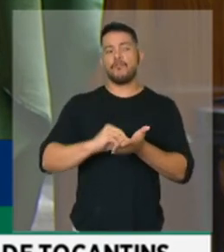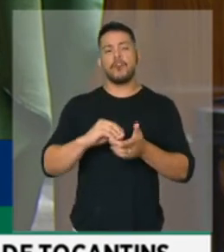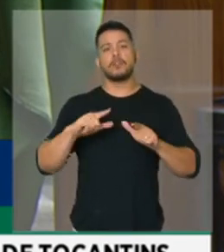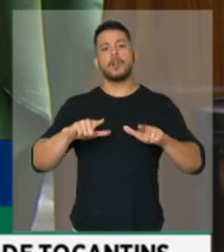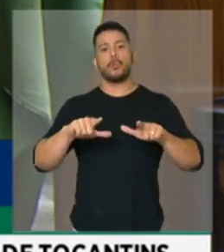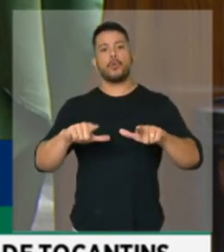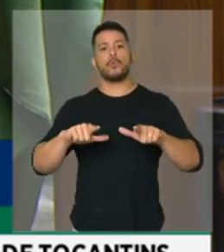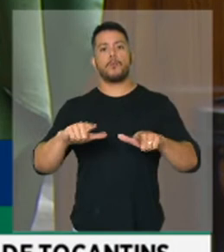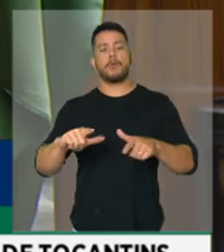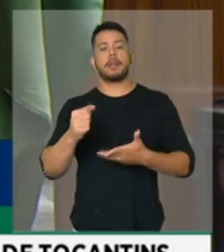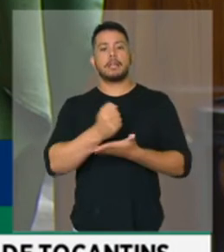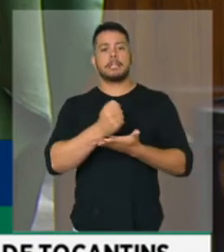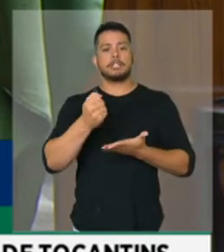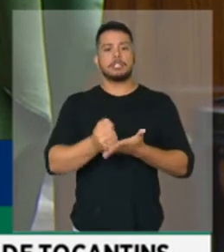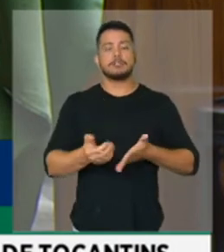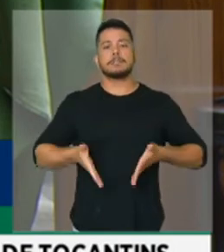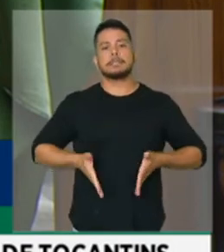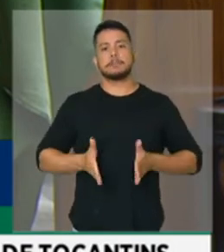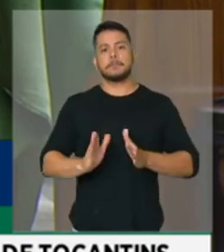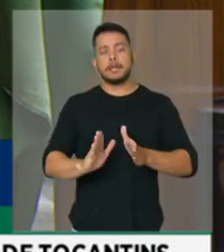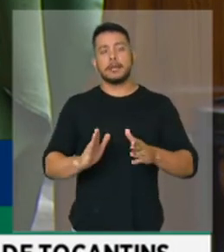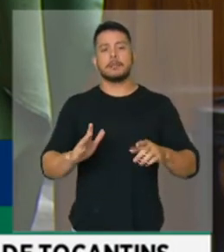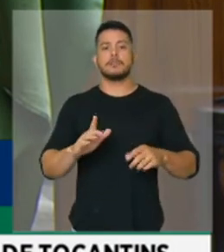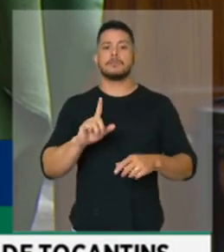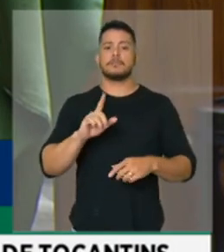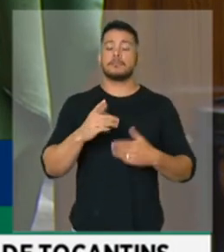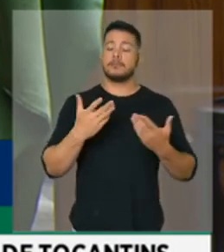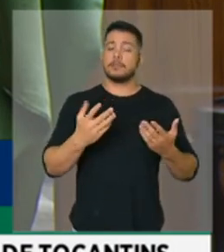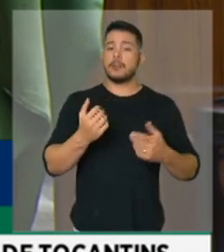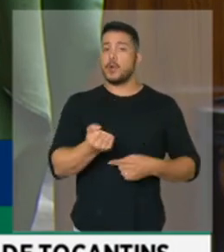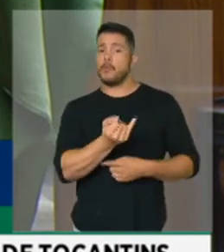cuja nulidade tem